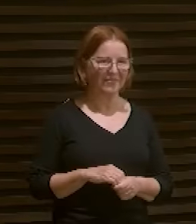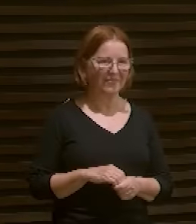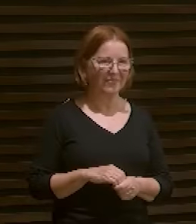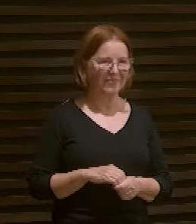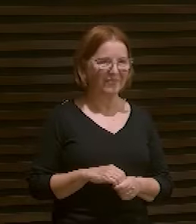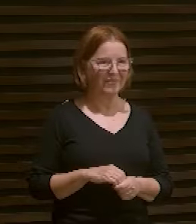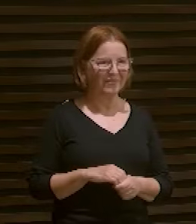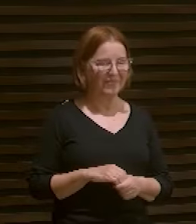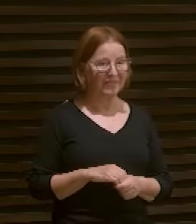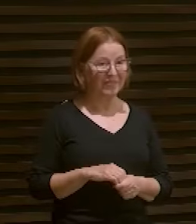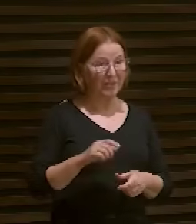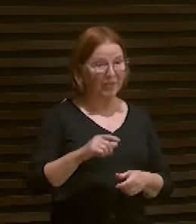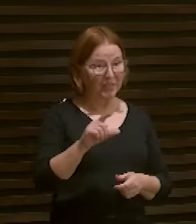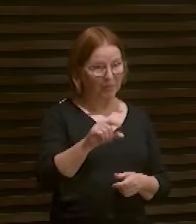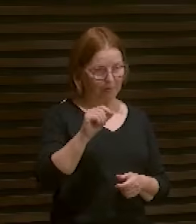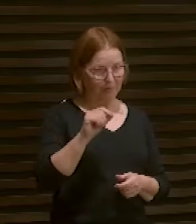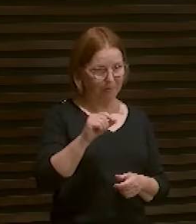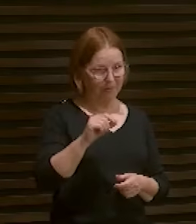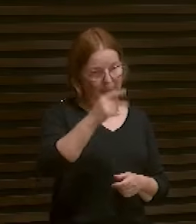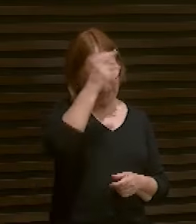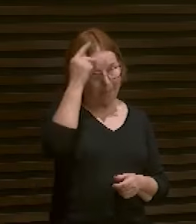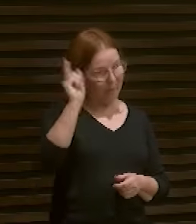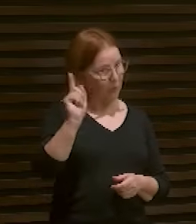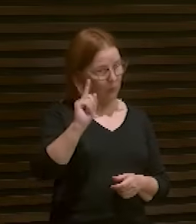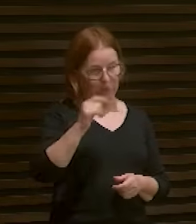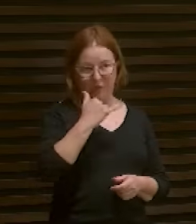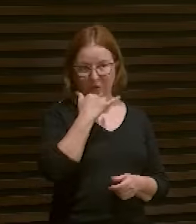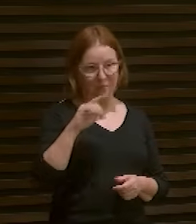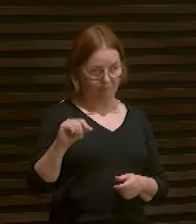Você vai descobrir que a pessoa que não perdoa,